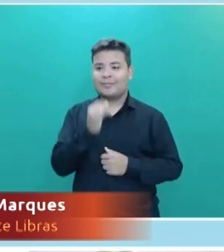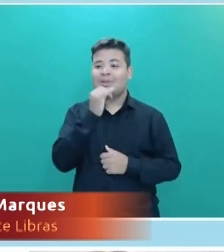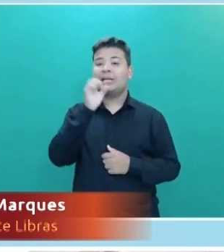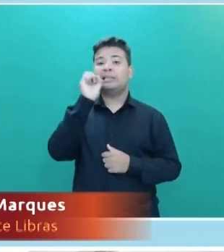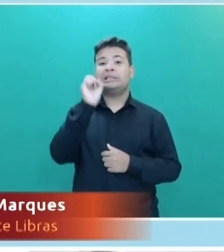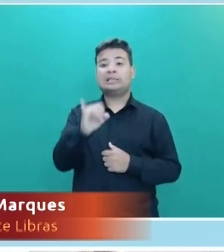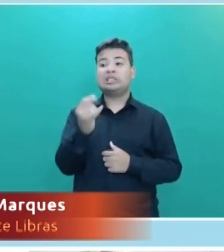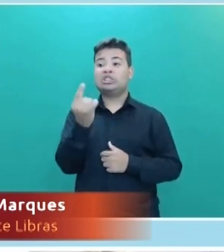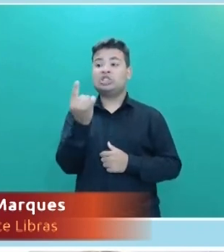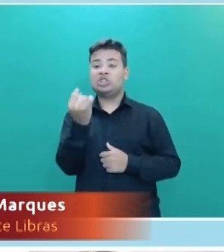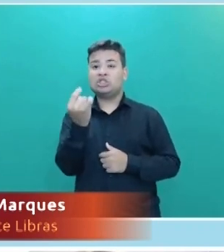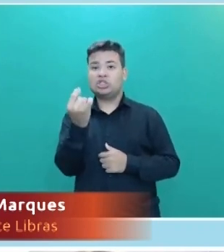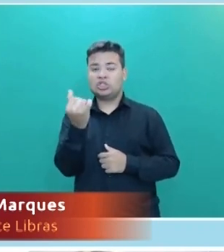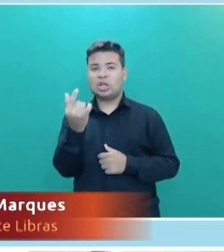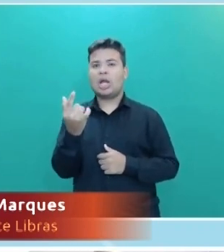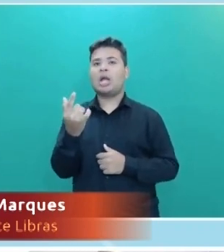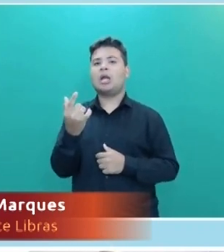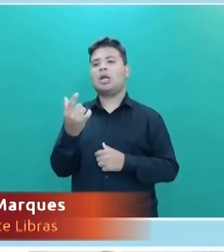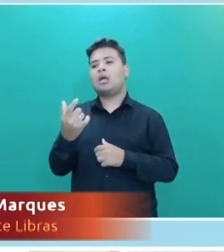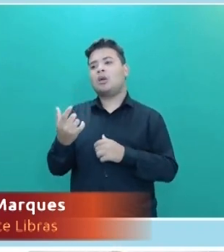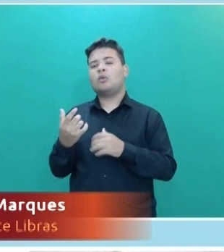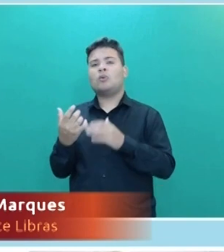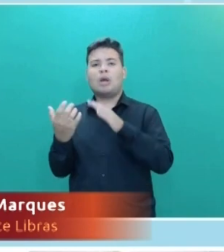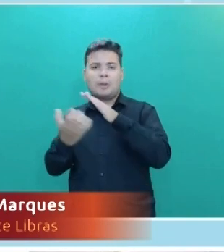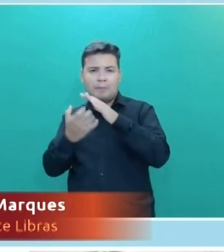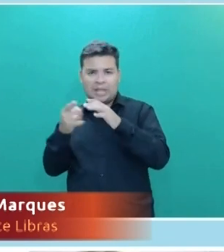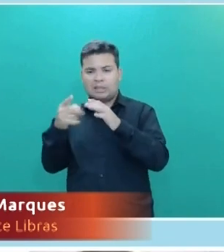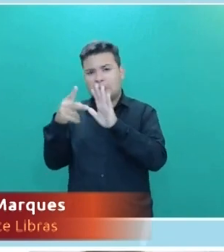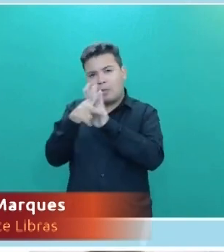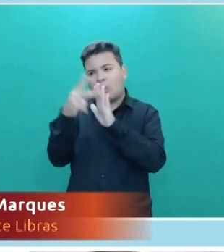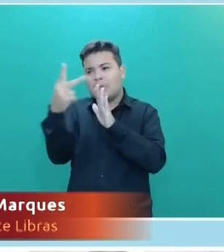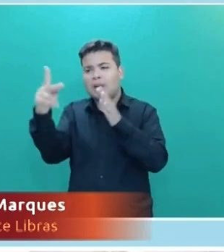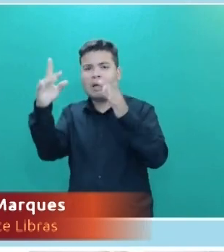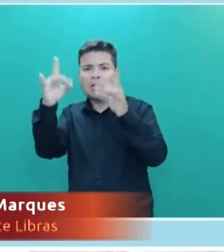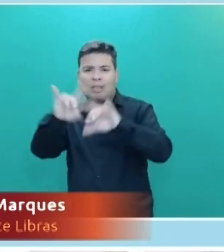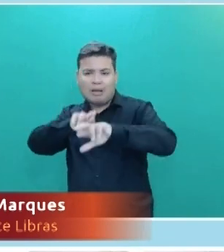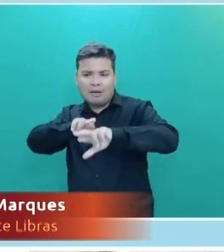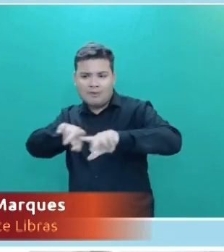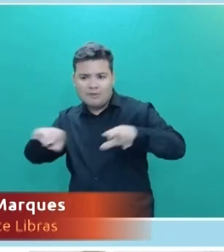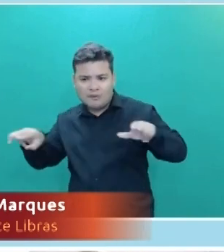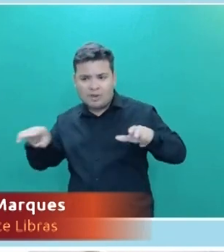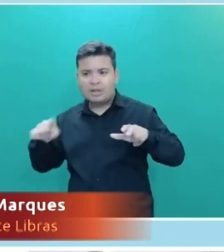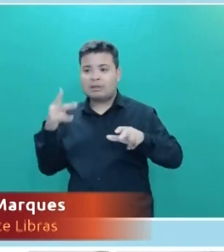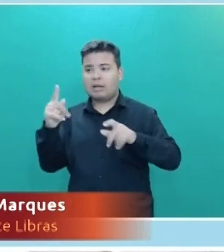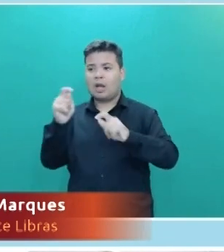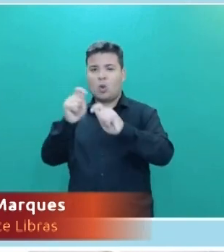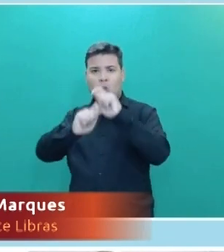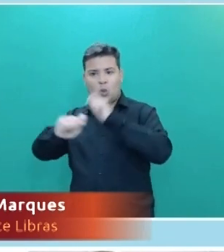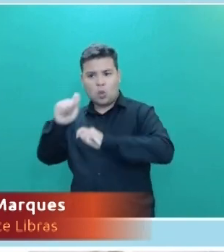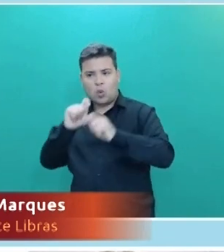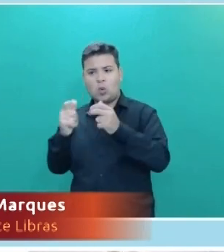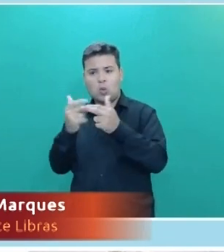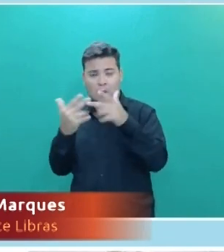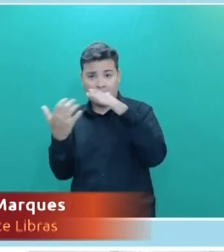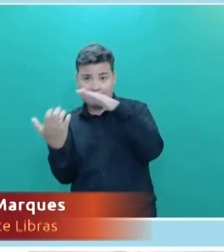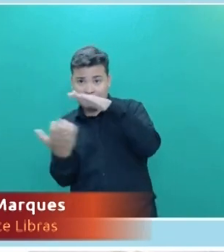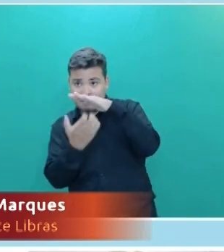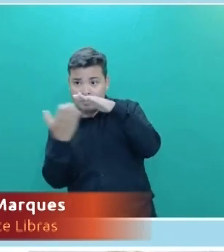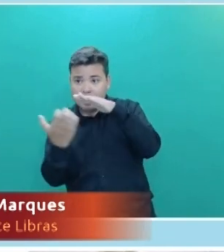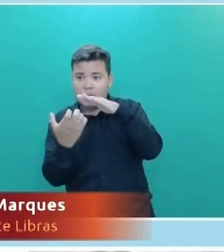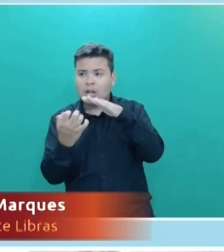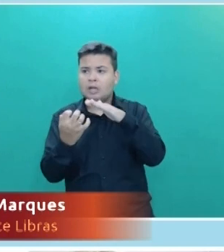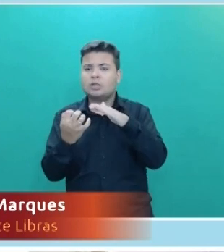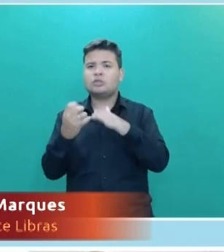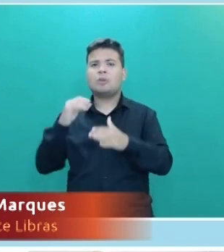e bens e passaporte, bloqueia a vida financeira e econômica de uma empresa,